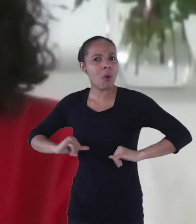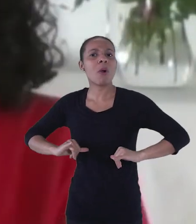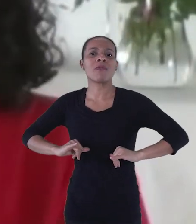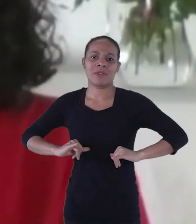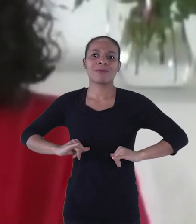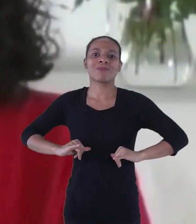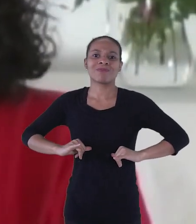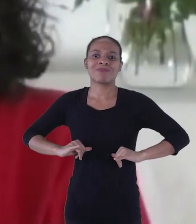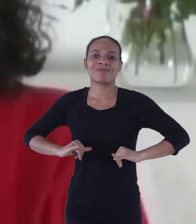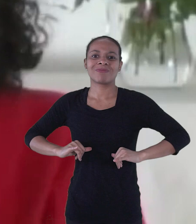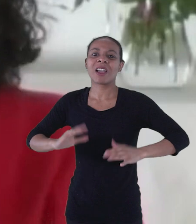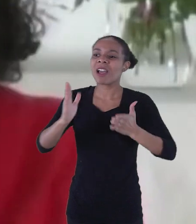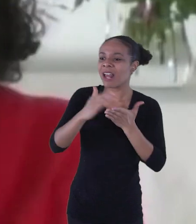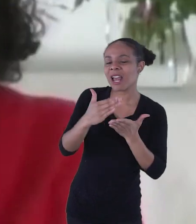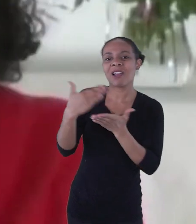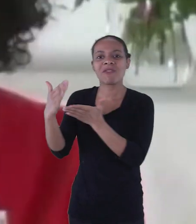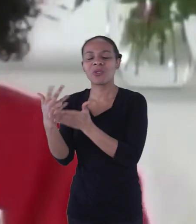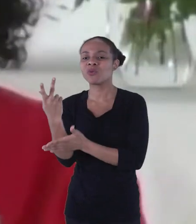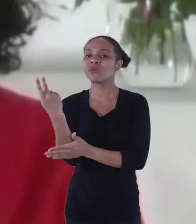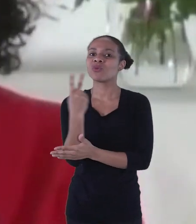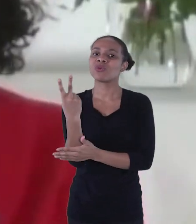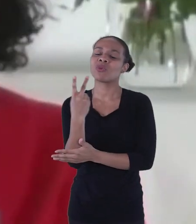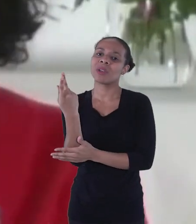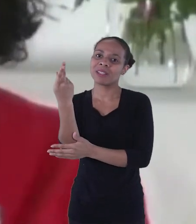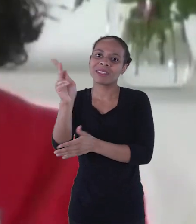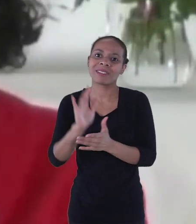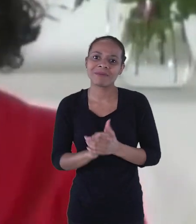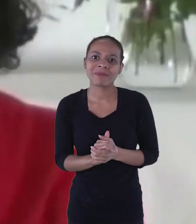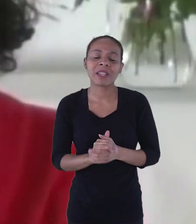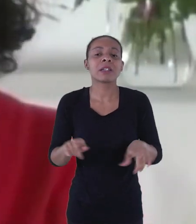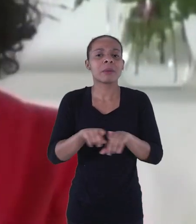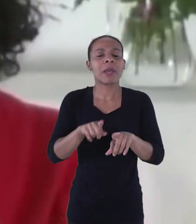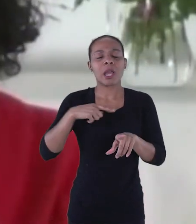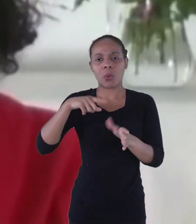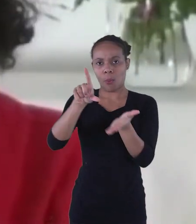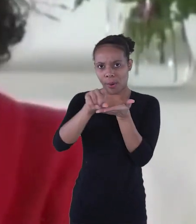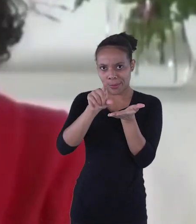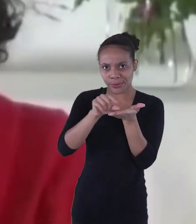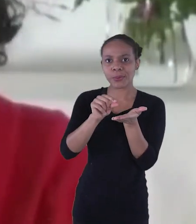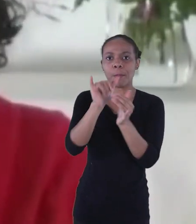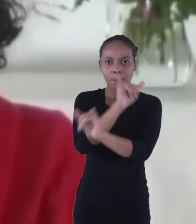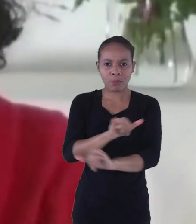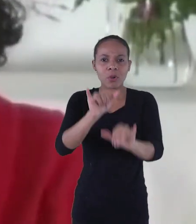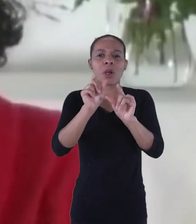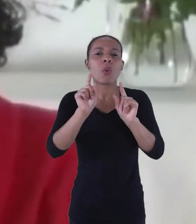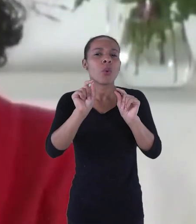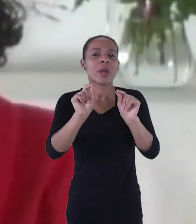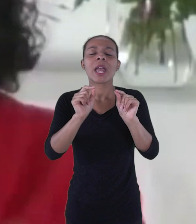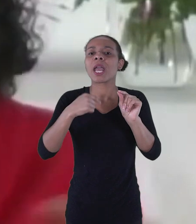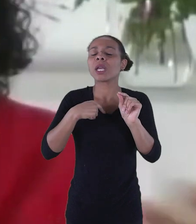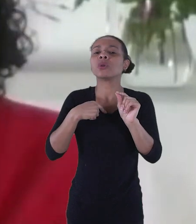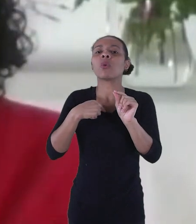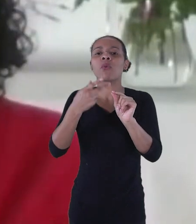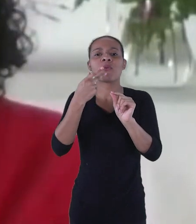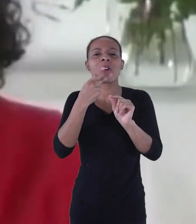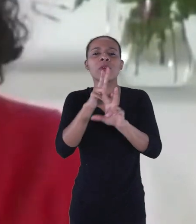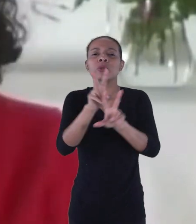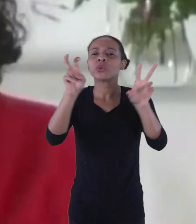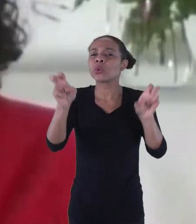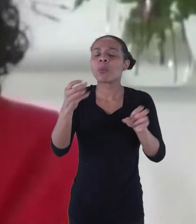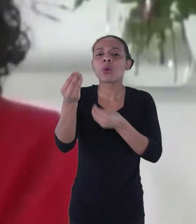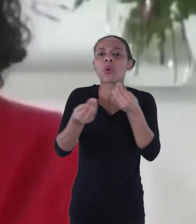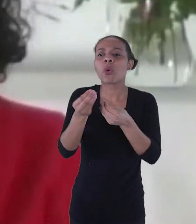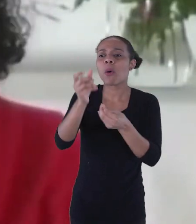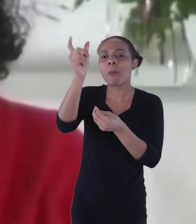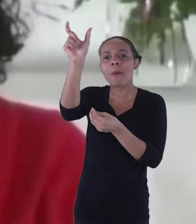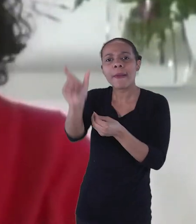Diário de Bitita. Eu tenho um outro artigo publicado que eu trabalho também com uma questão dessa comparação dela com outras